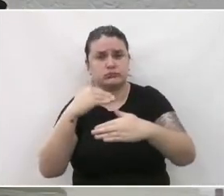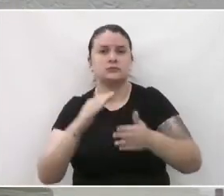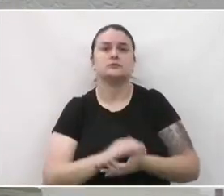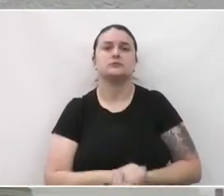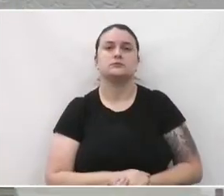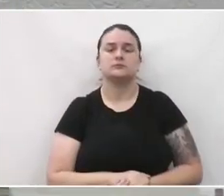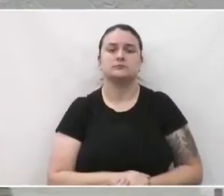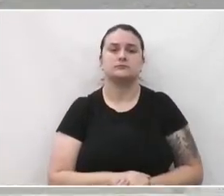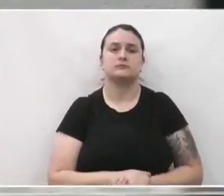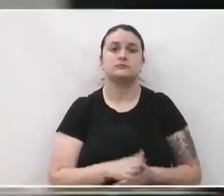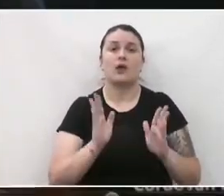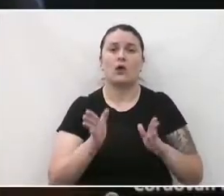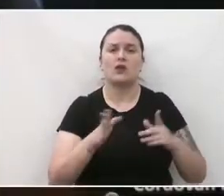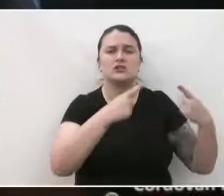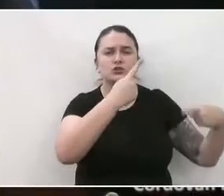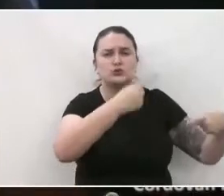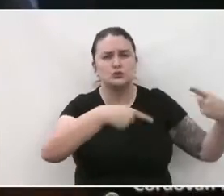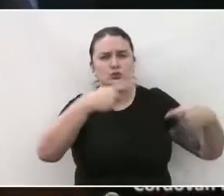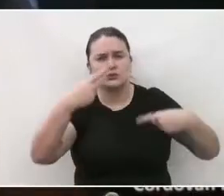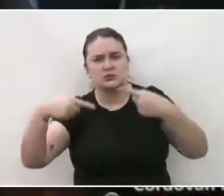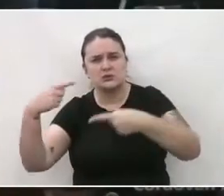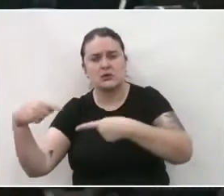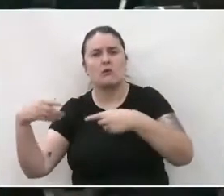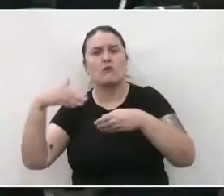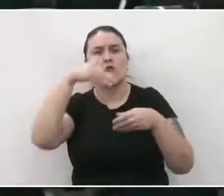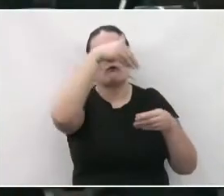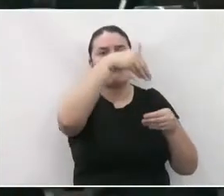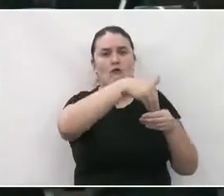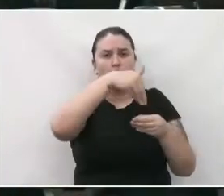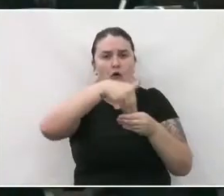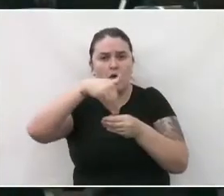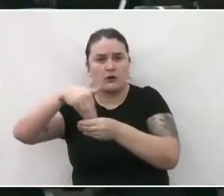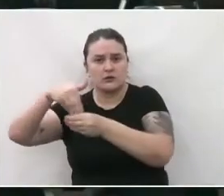solicitação. Em discussão. Em votação.